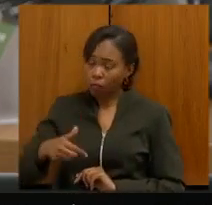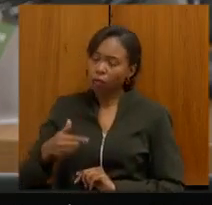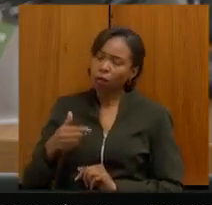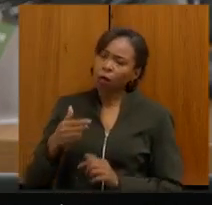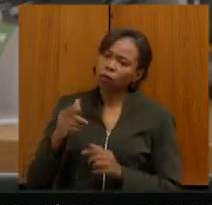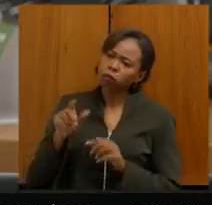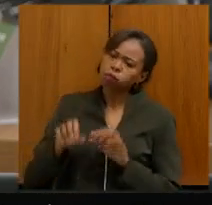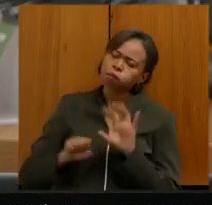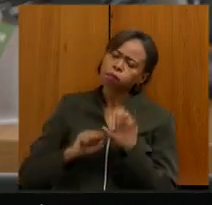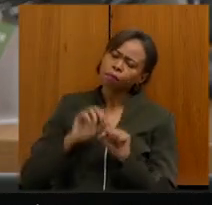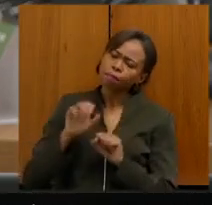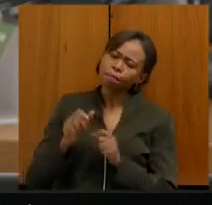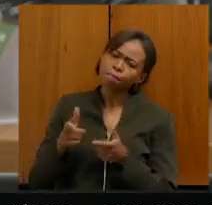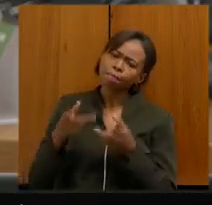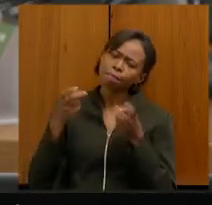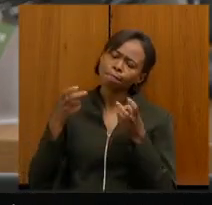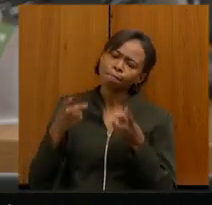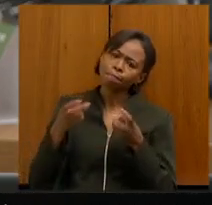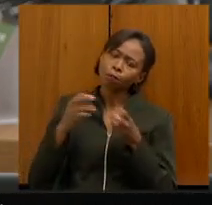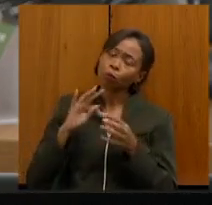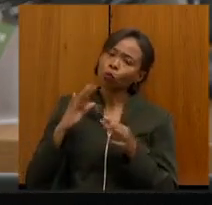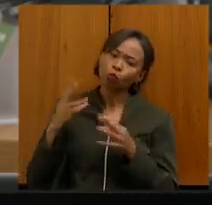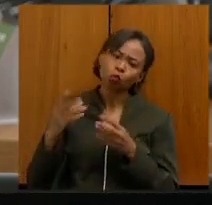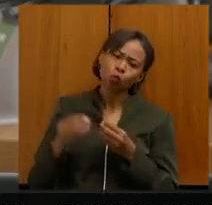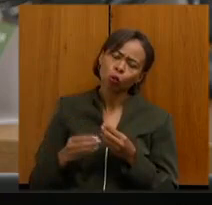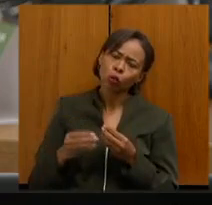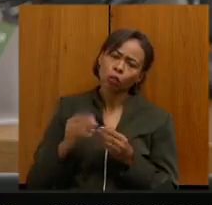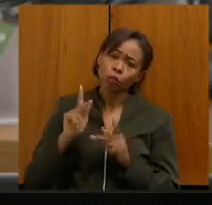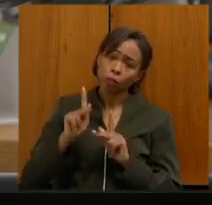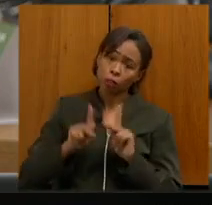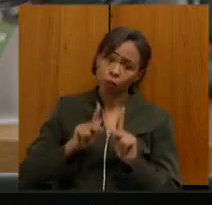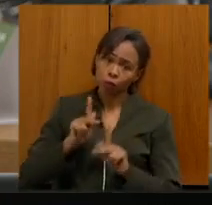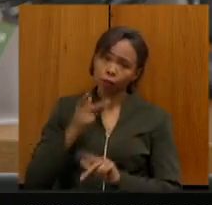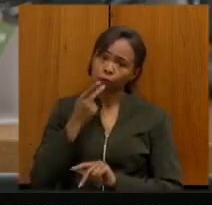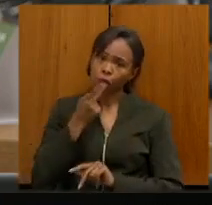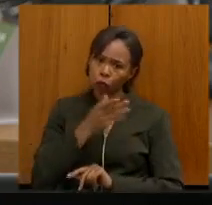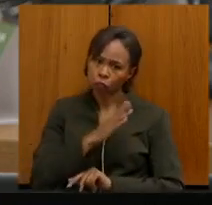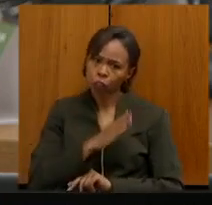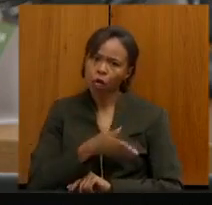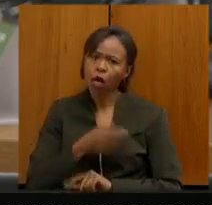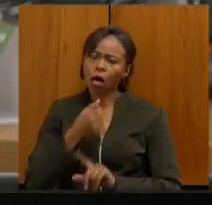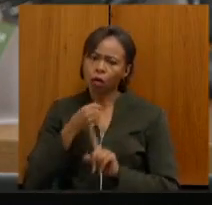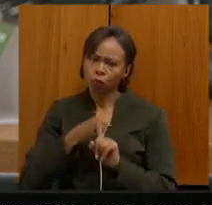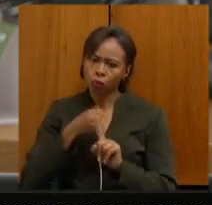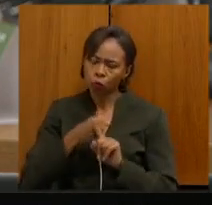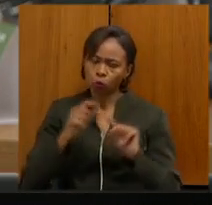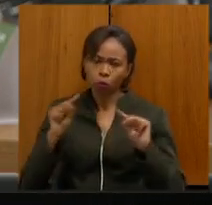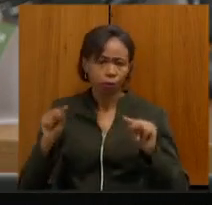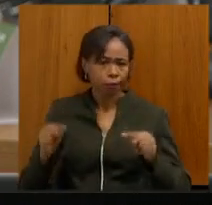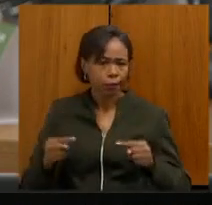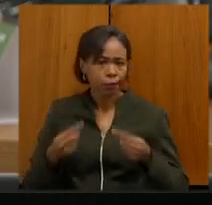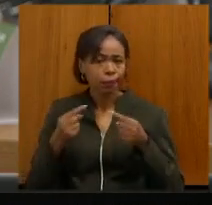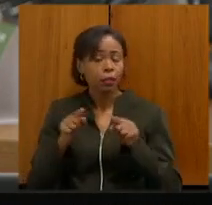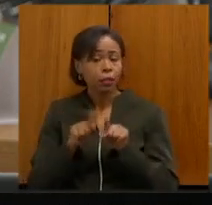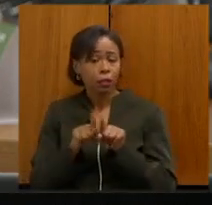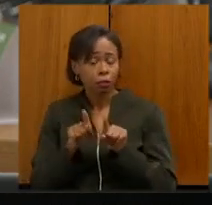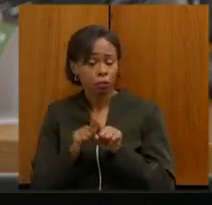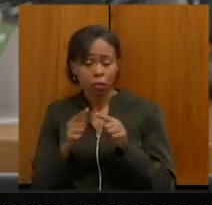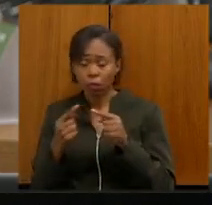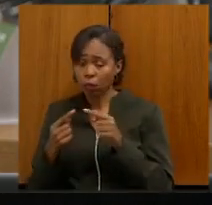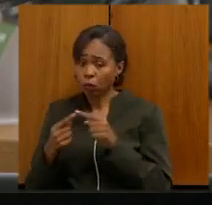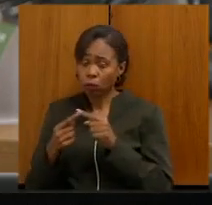ouvindo atentamente a todas as falas e não só as falas mais as lutas né os desafios as violações ali